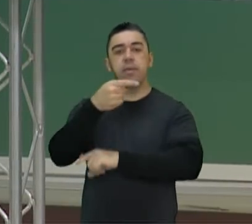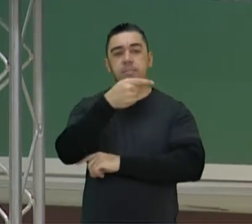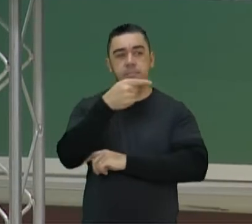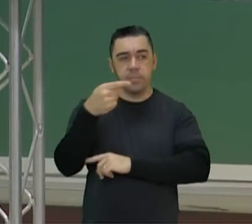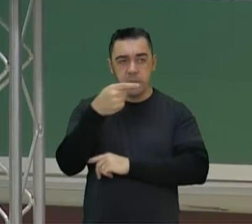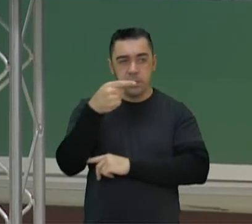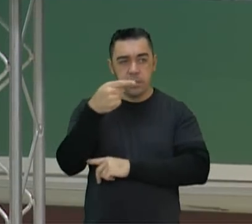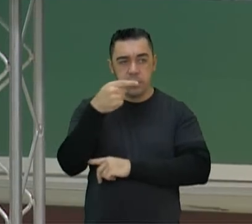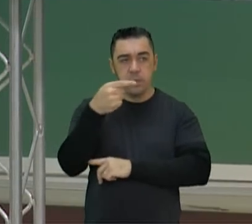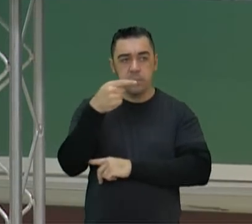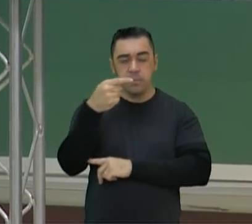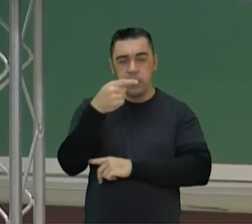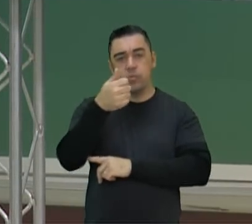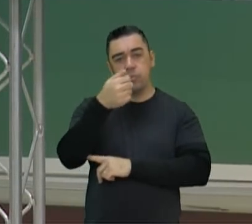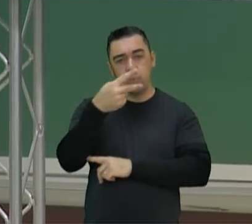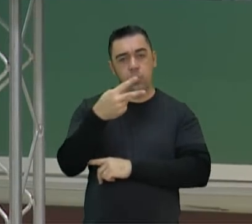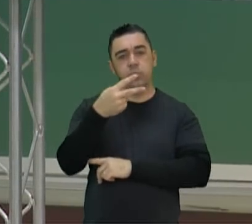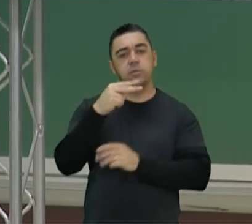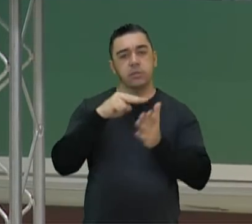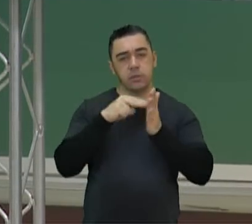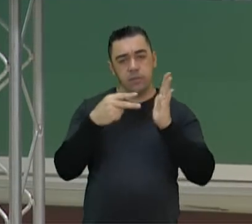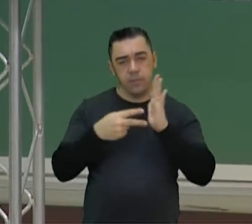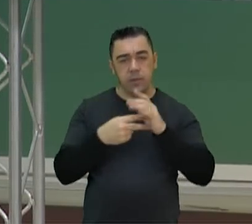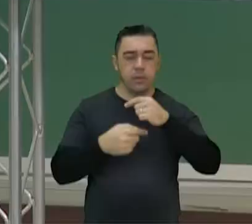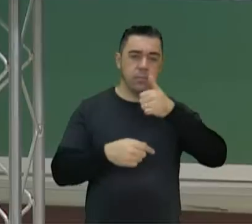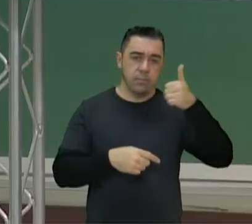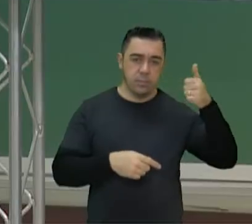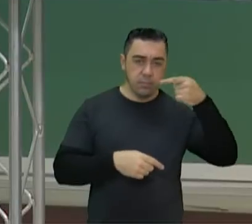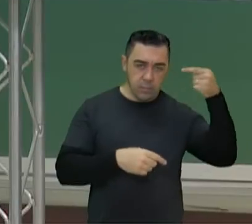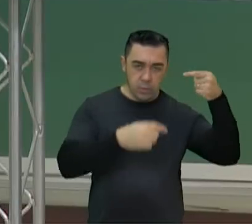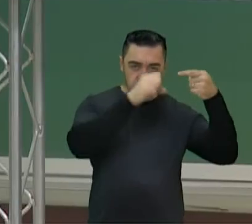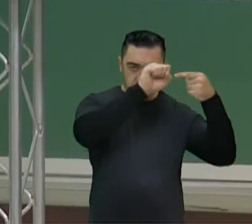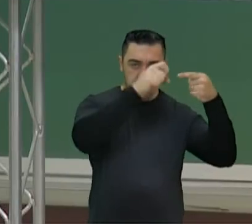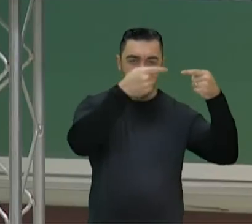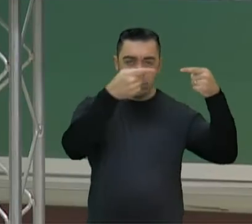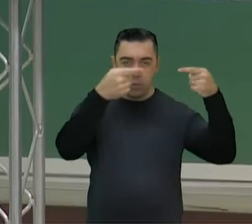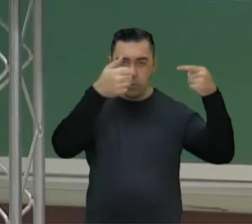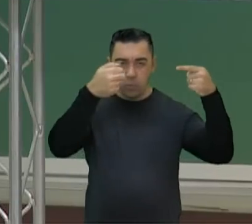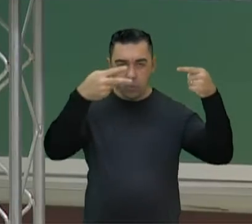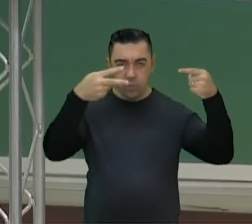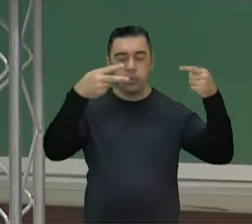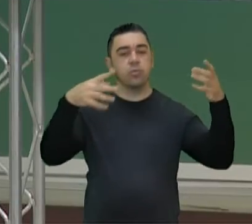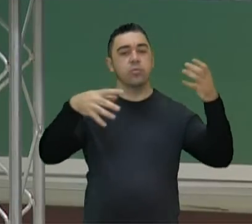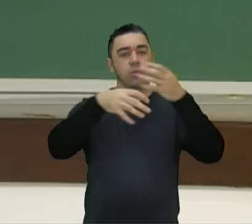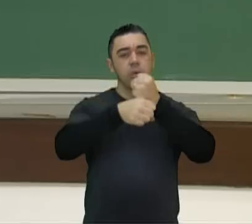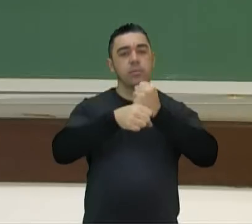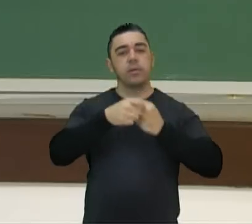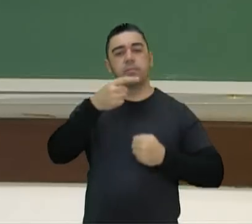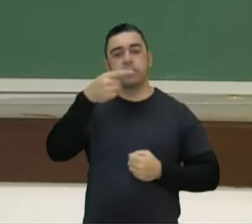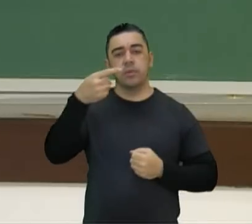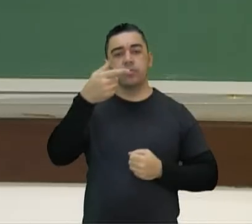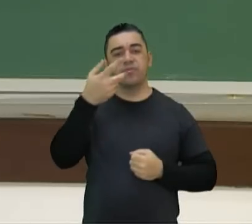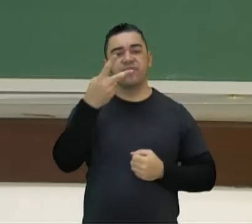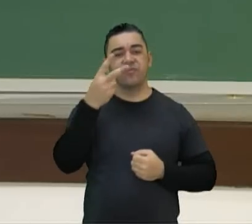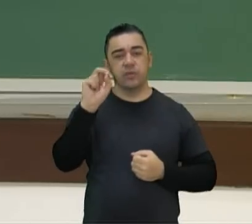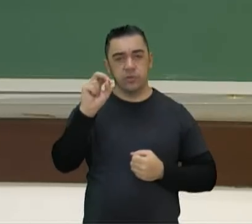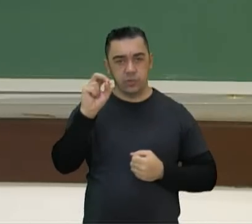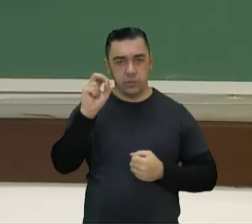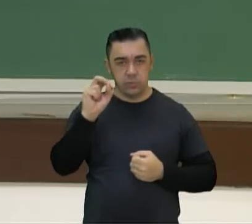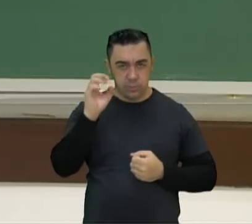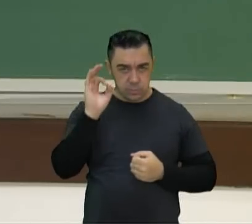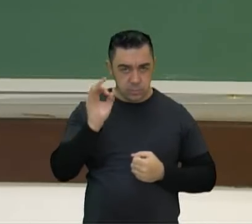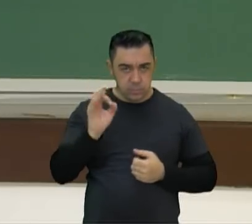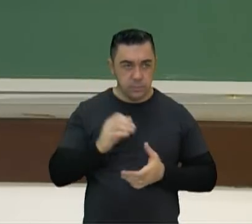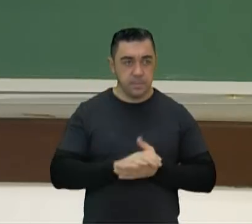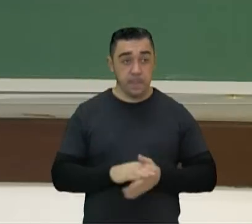oposto, que é menos 12, então menos 12 somado-se ao menos 8, fica menos 20.